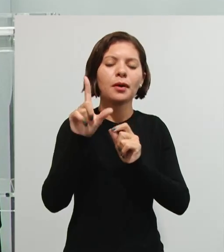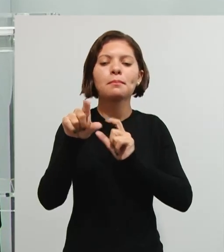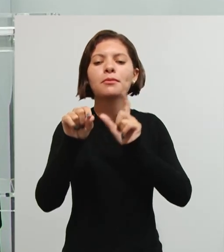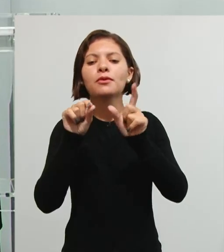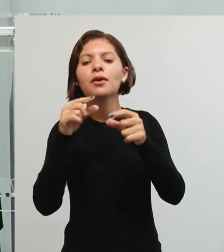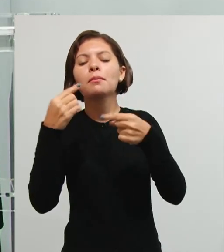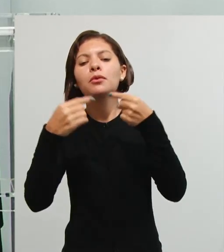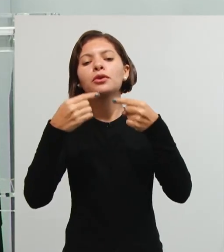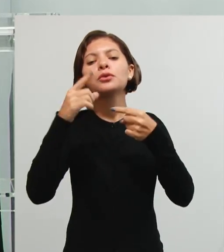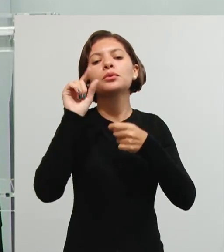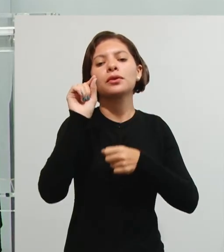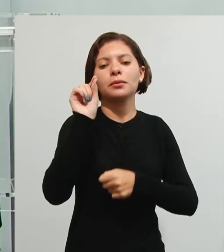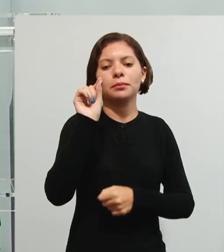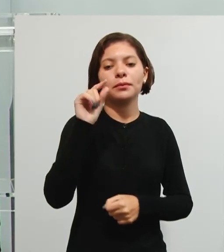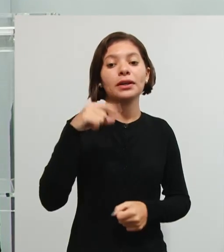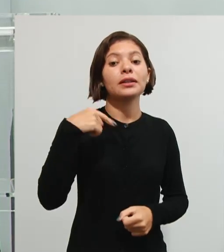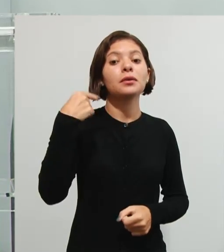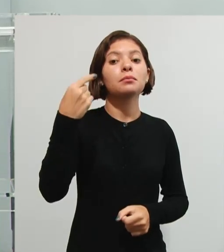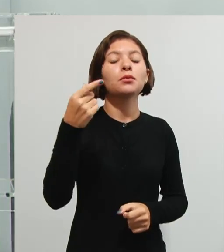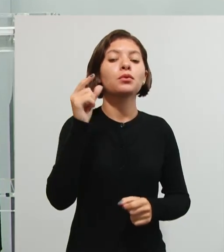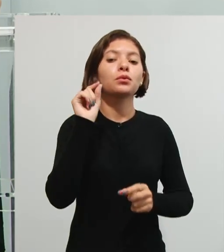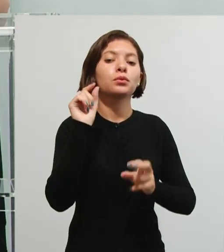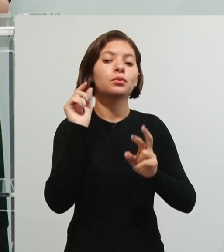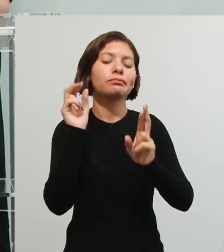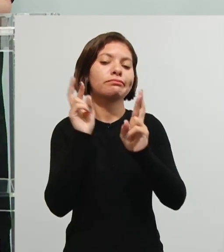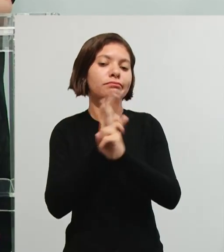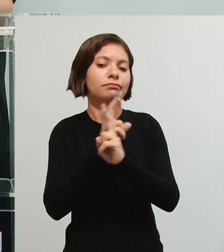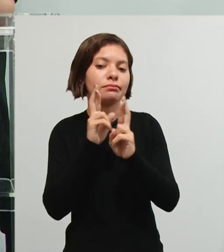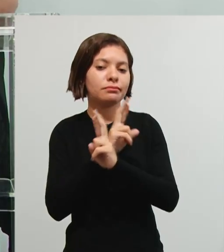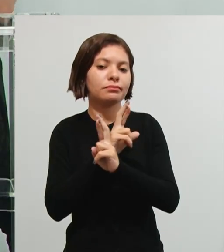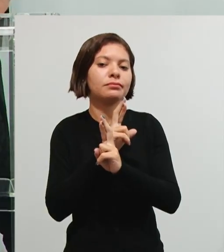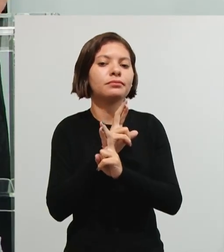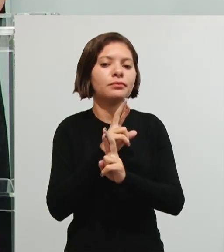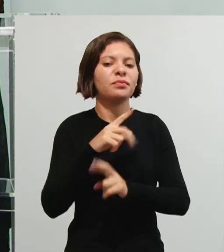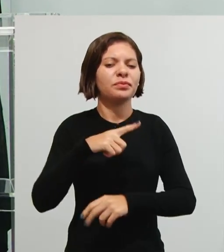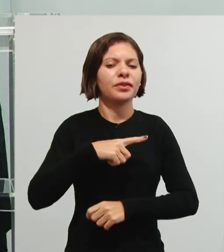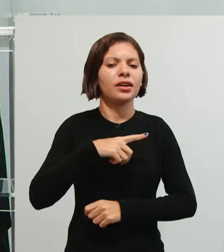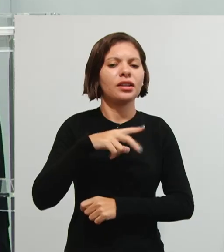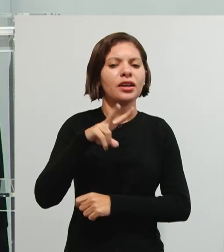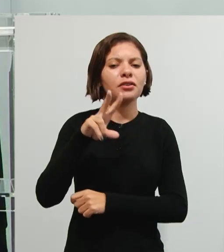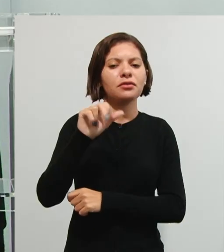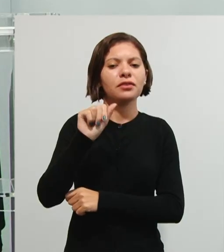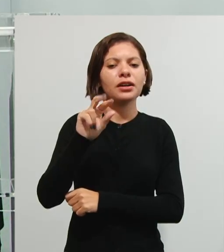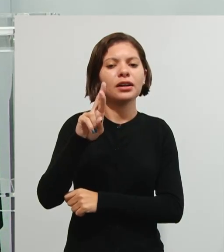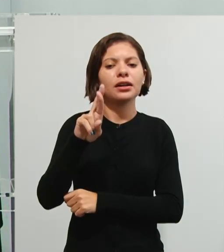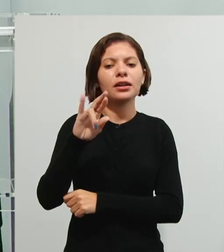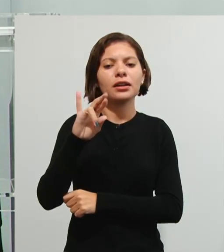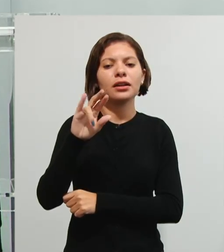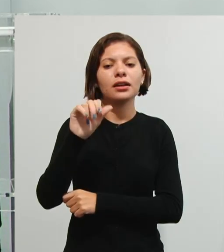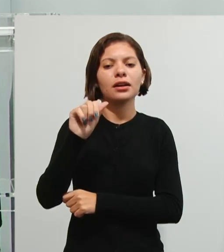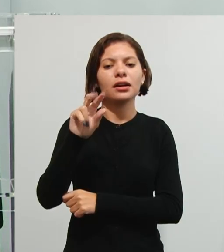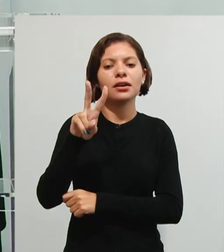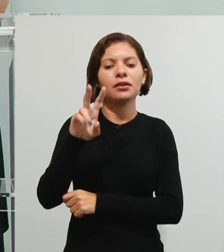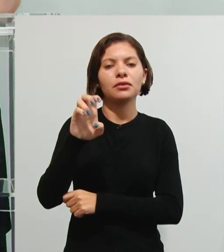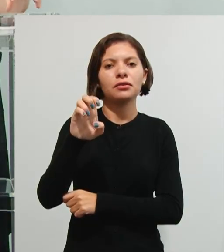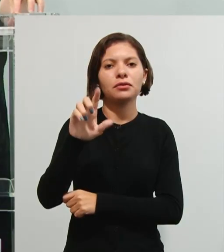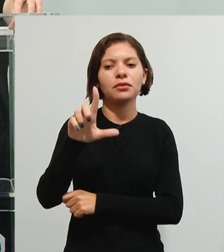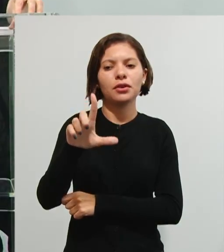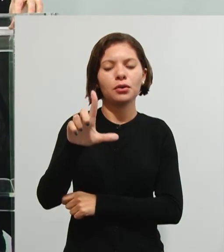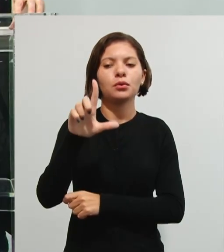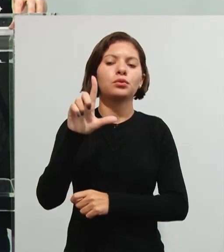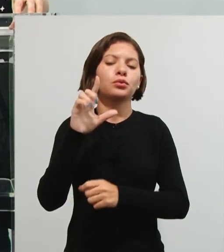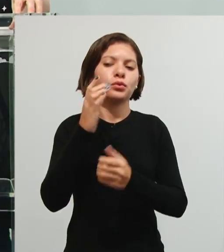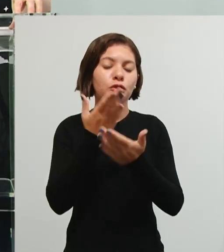daquele público. E daí, depois você faz uma relação. Então, você tem essas variáveis. Você tem a variável escolaridade e você tem